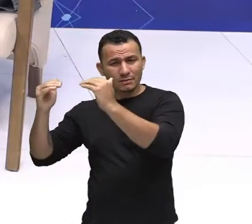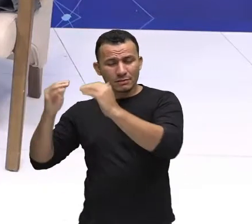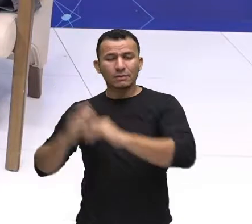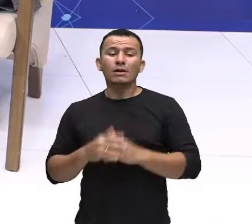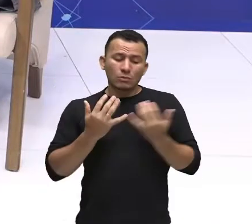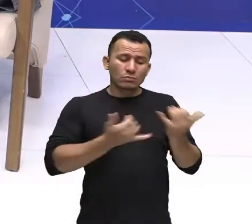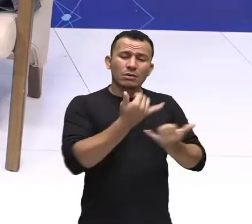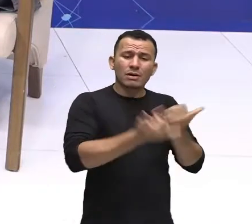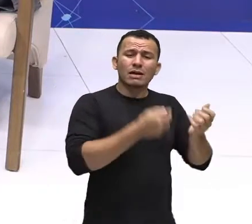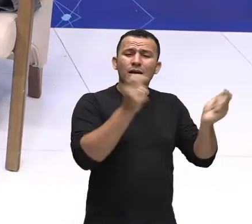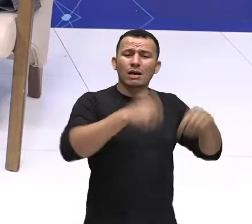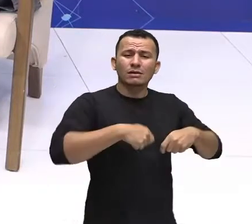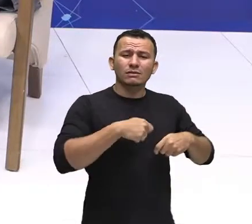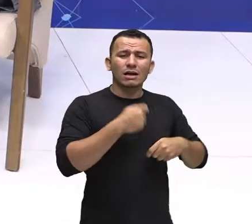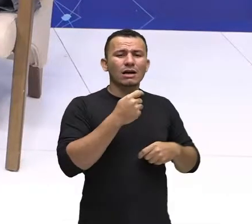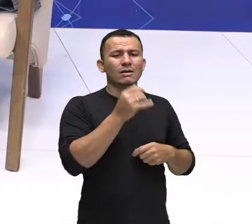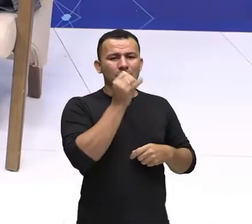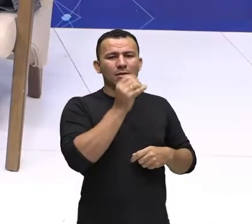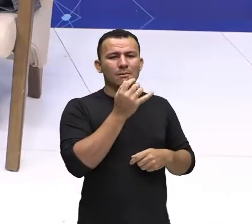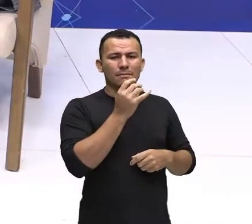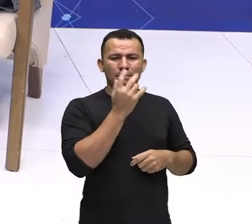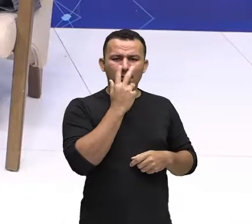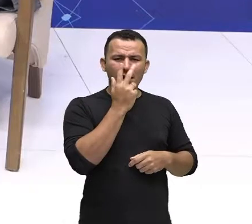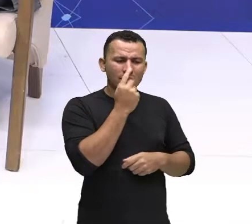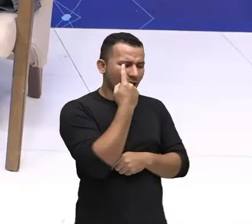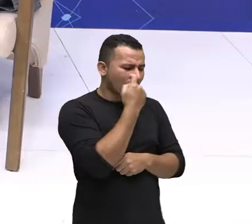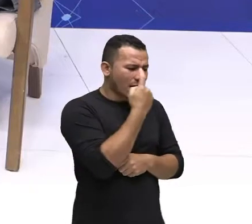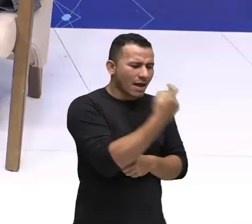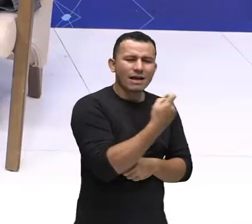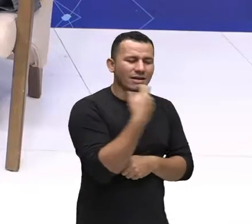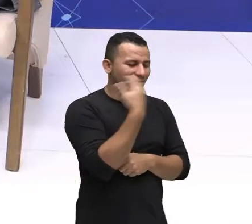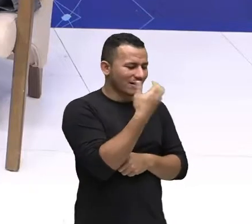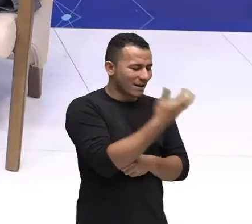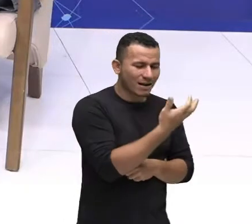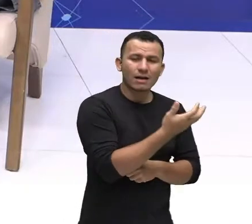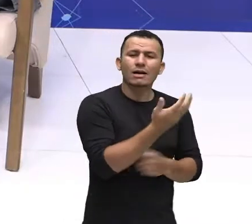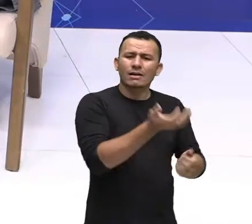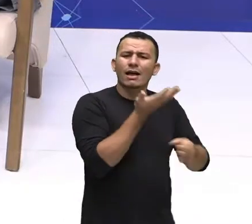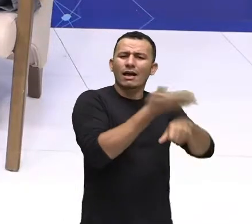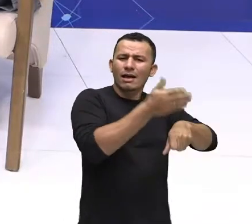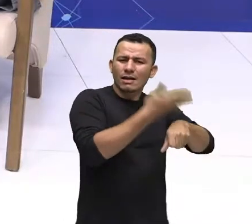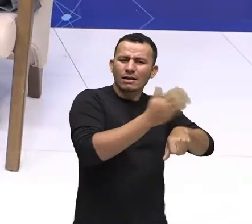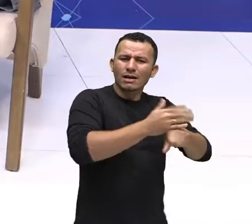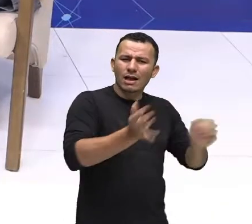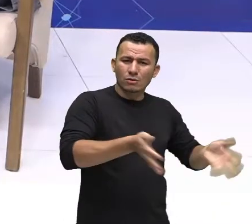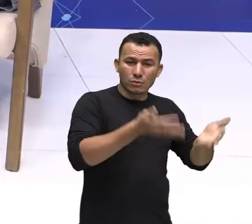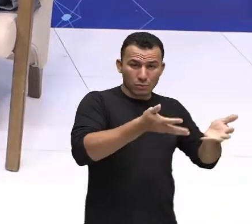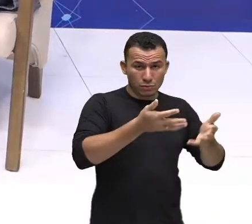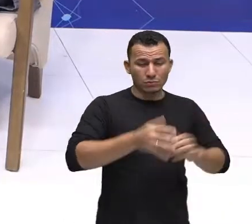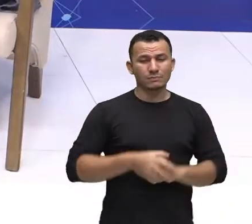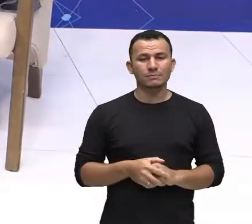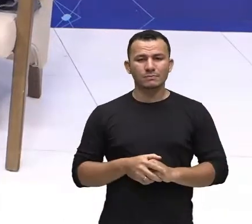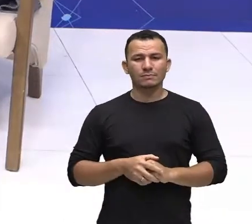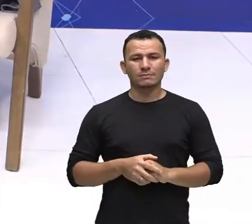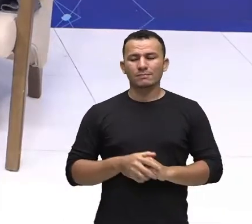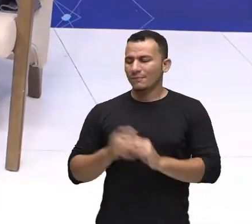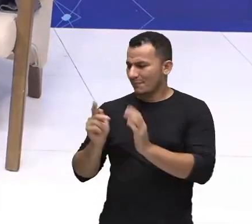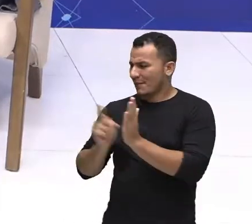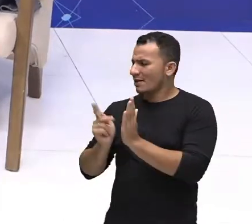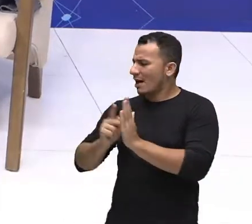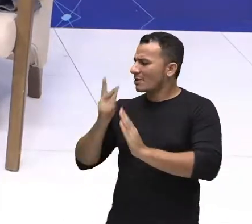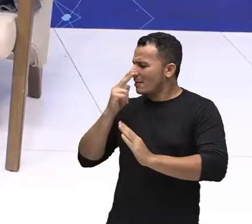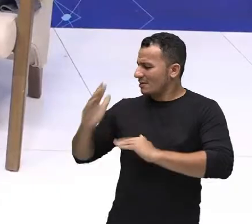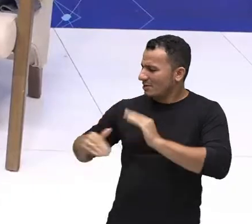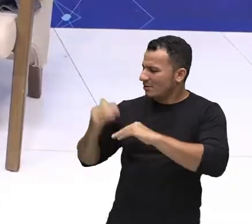gente gera essa paixão, essa curiosidade, esse interesse do aluno de querer fazer essa prática. Vai desenvolvendo essa prática, né?